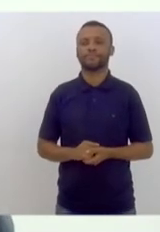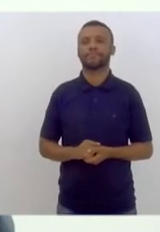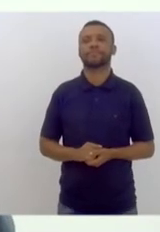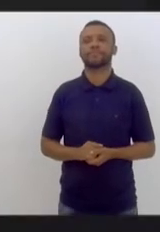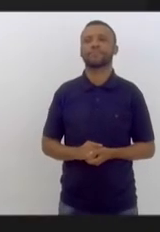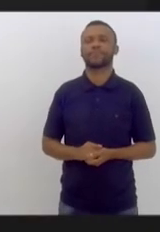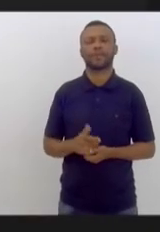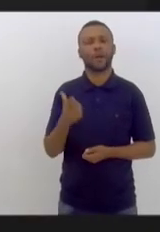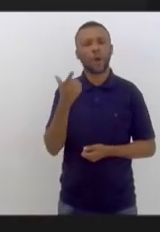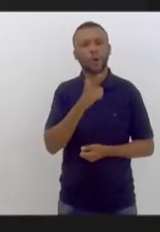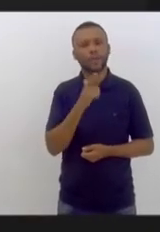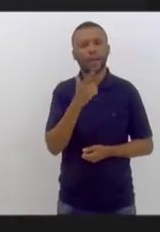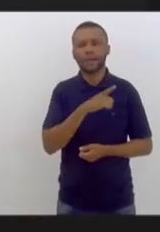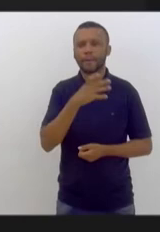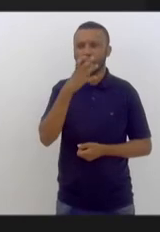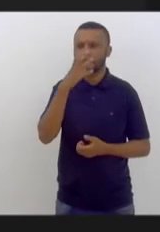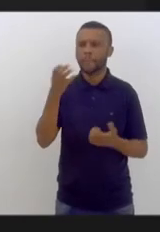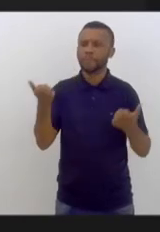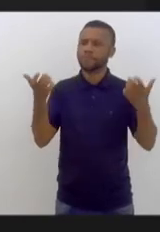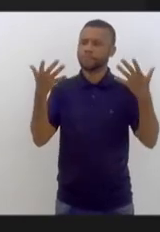Consegue me ouvir? Perfeitamente.